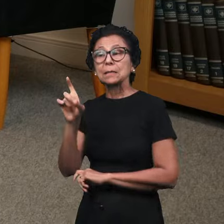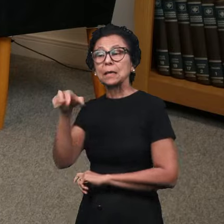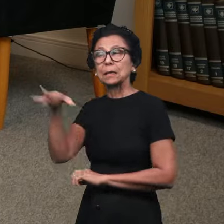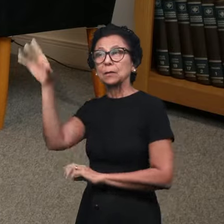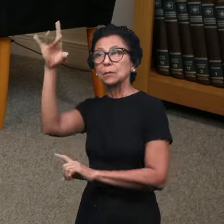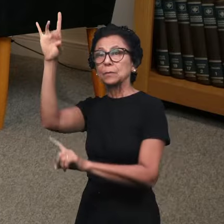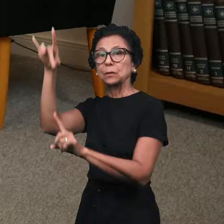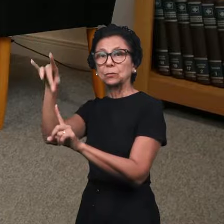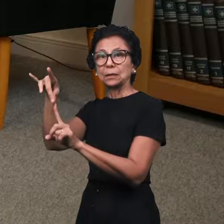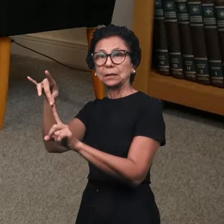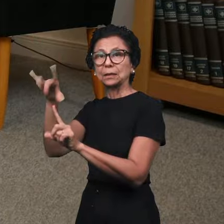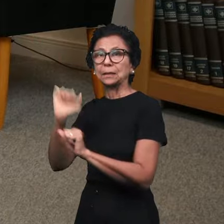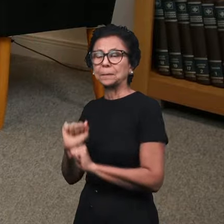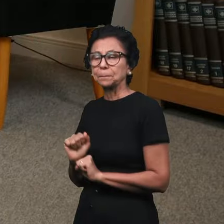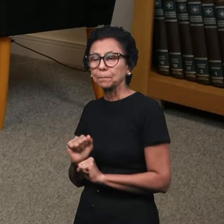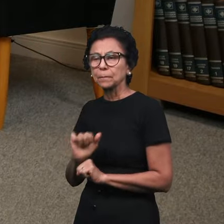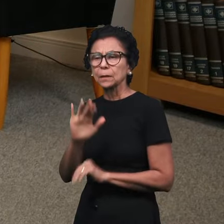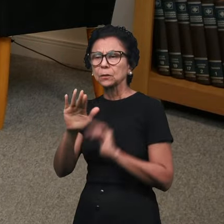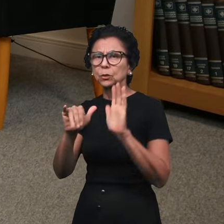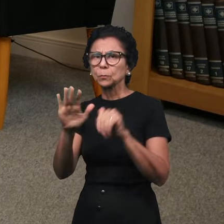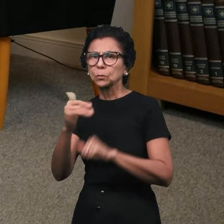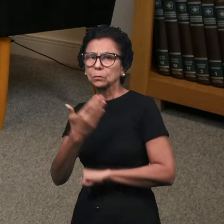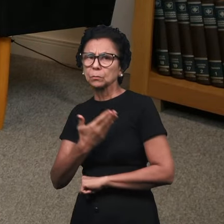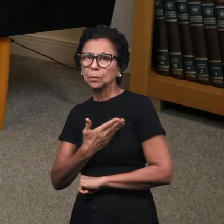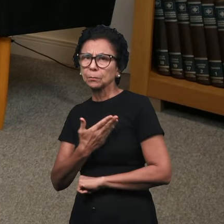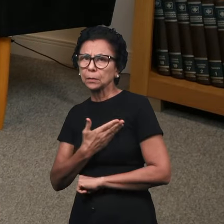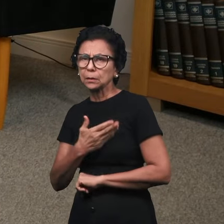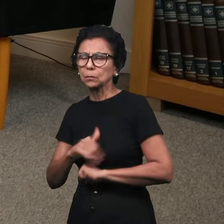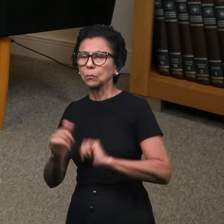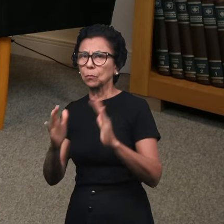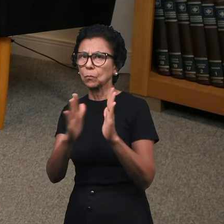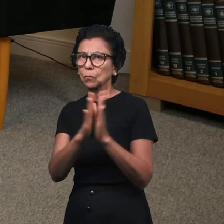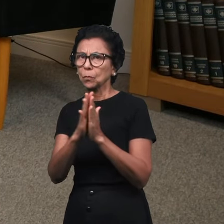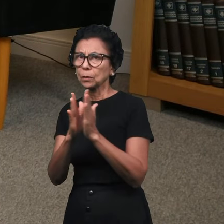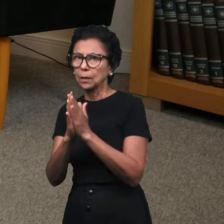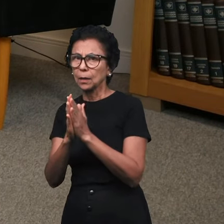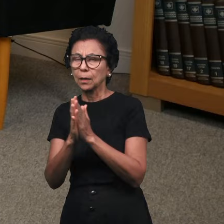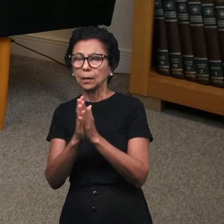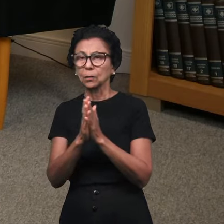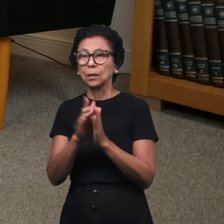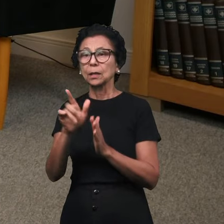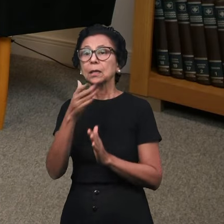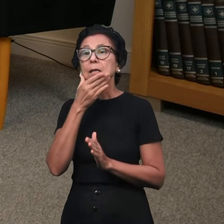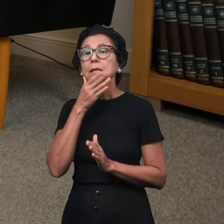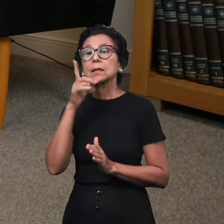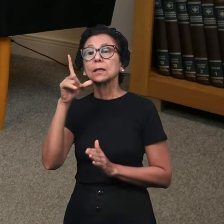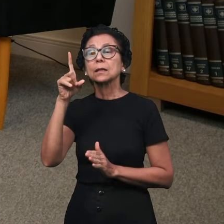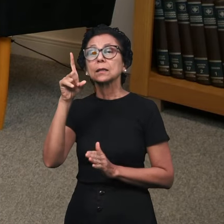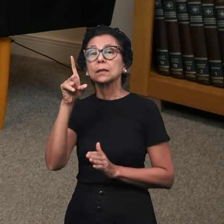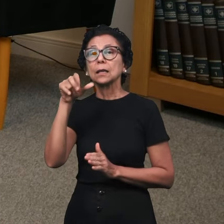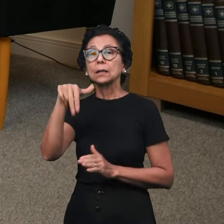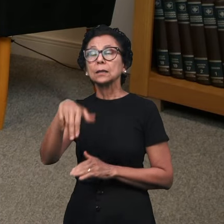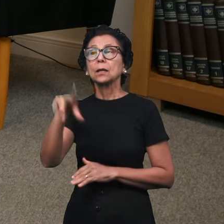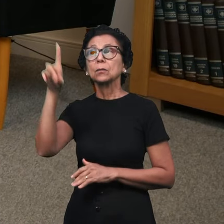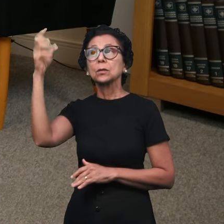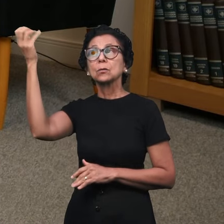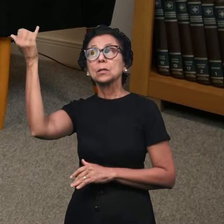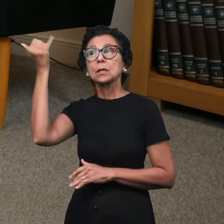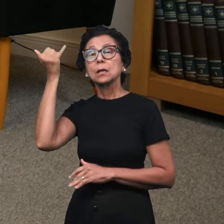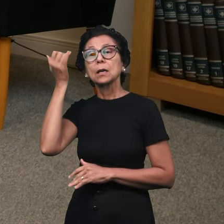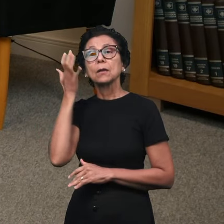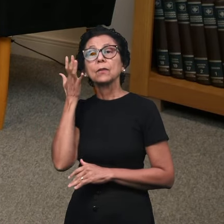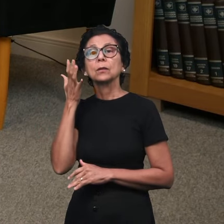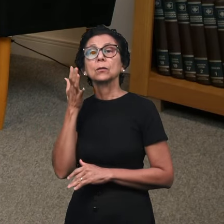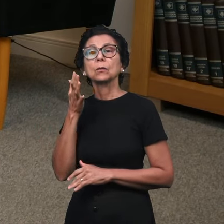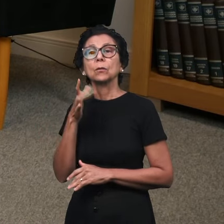do Senhor sobre ele, reuniu seus amigos, eles oraram e o Senhor revelou para Daniel qual era o sonho do rei e